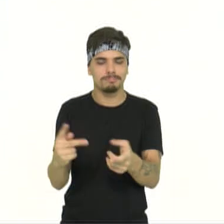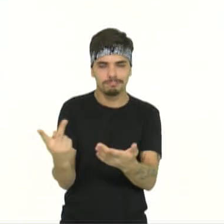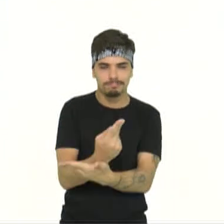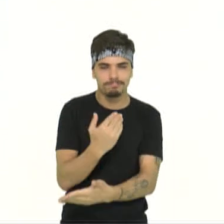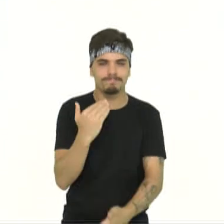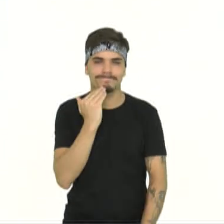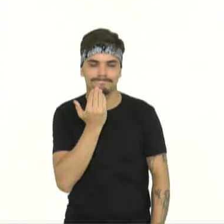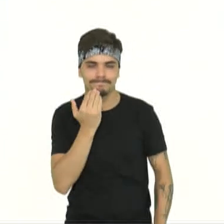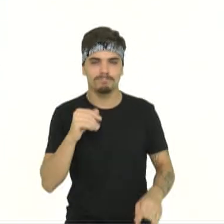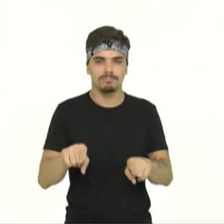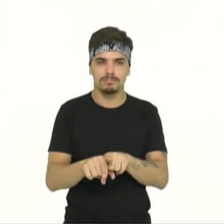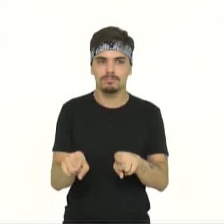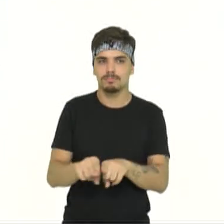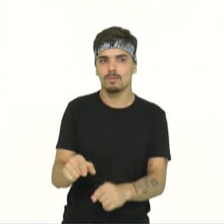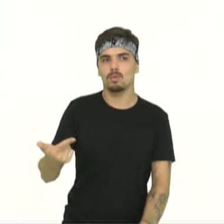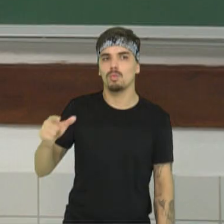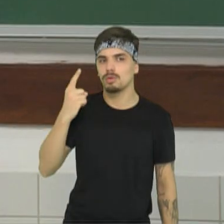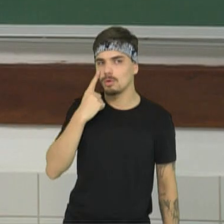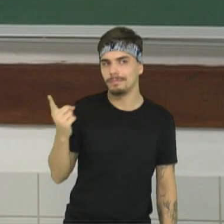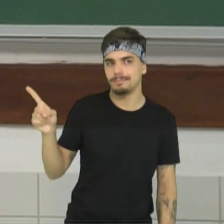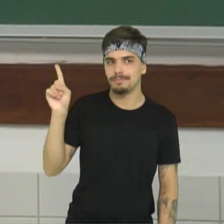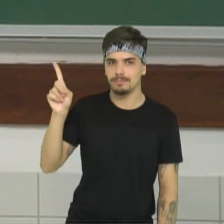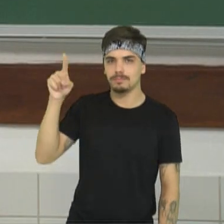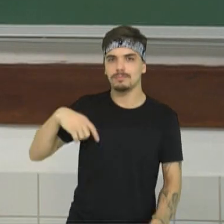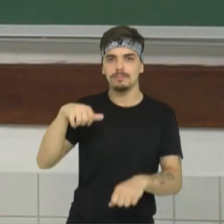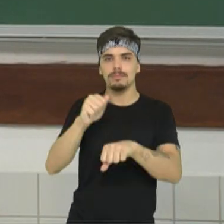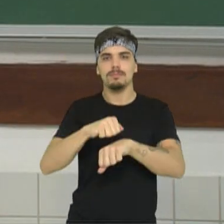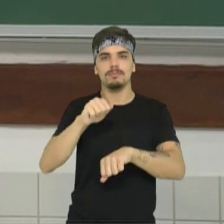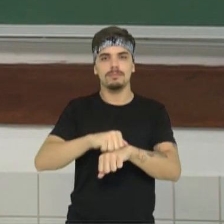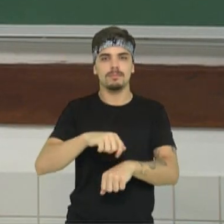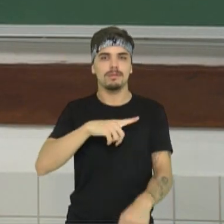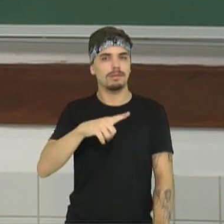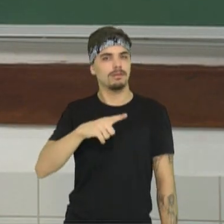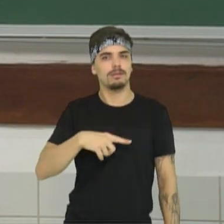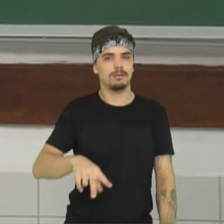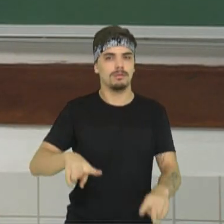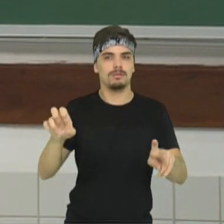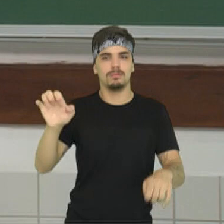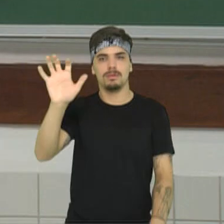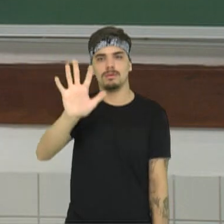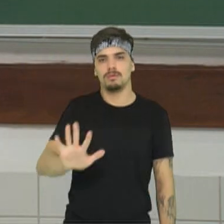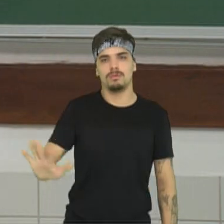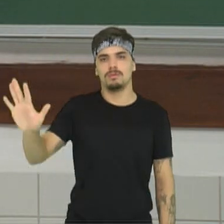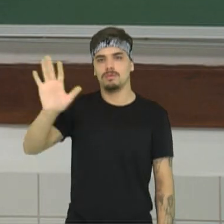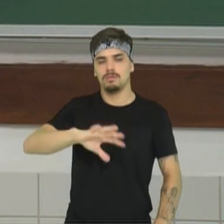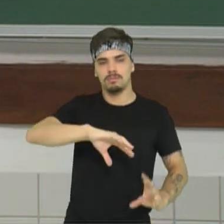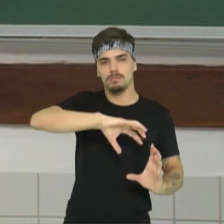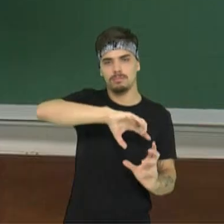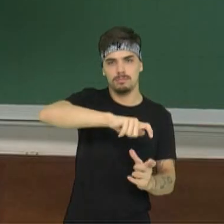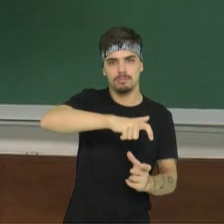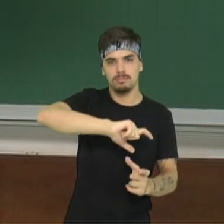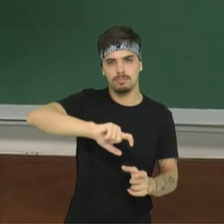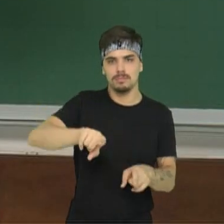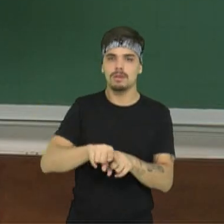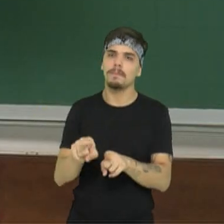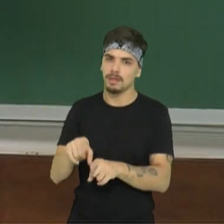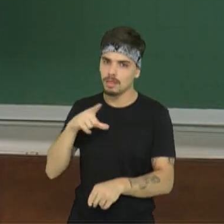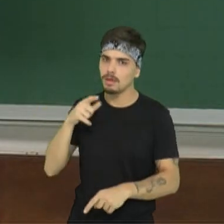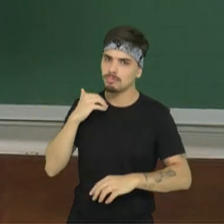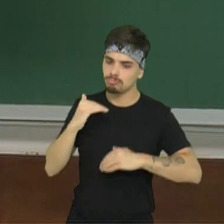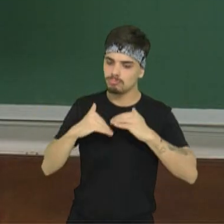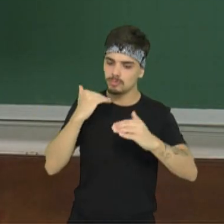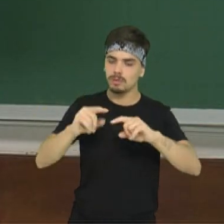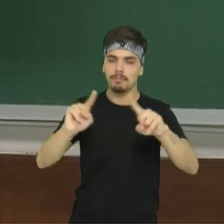uma outra questão que vem sendo debatida também é a pobreza que existe no continente europeu, que apesar de todo o desenvolvimento,